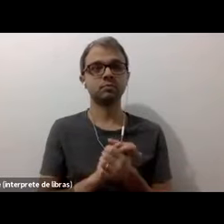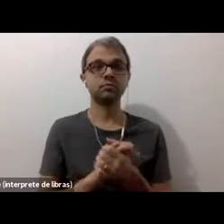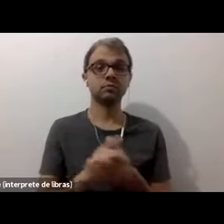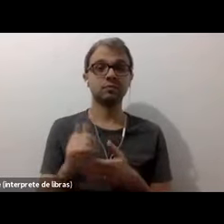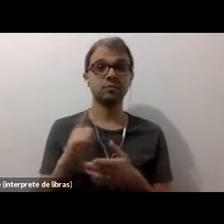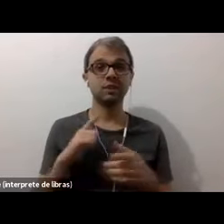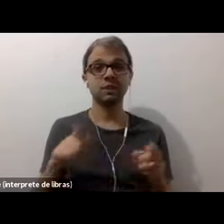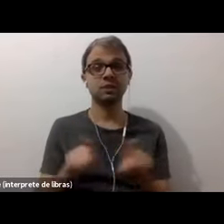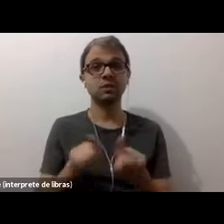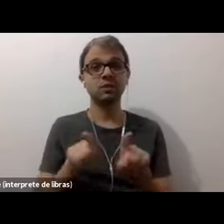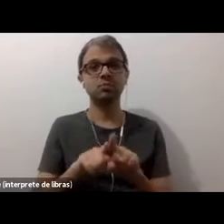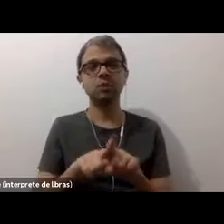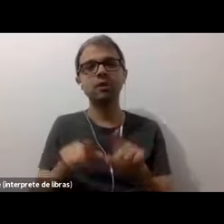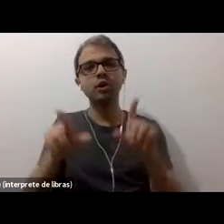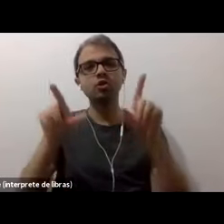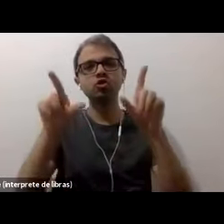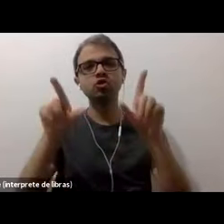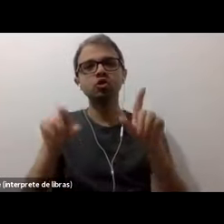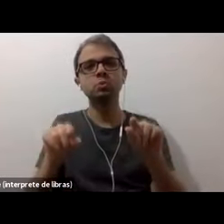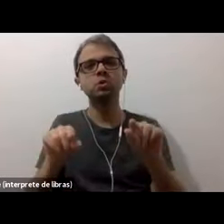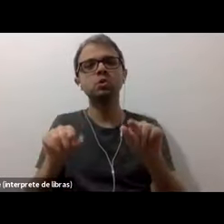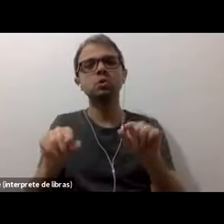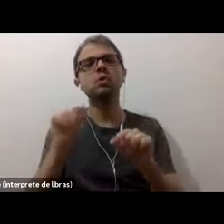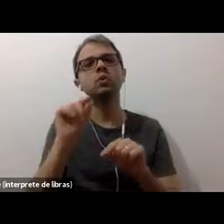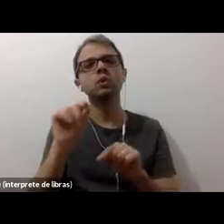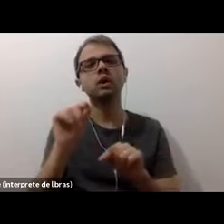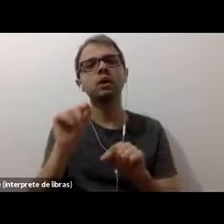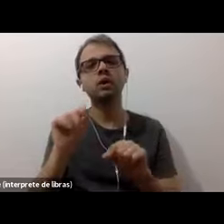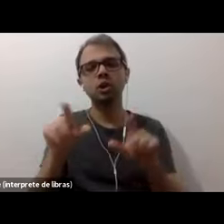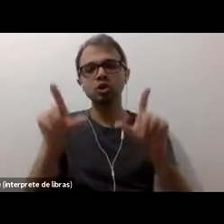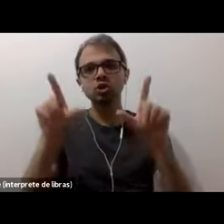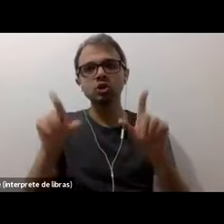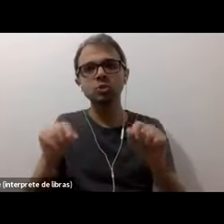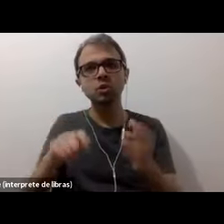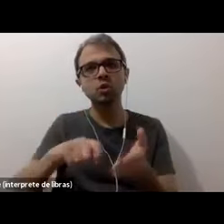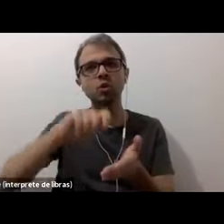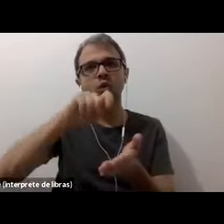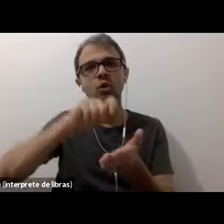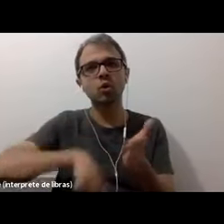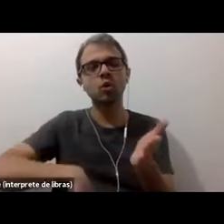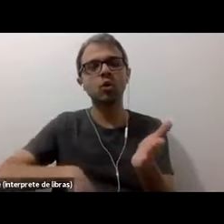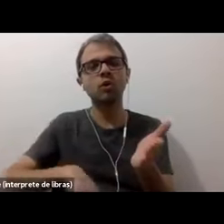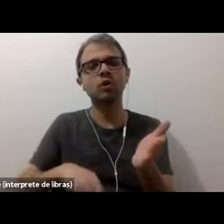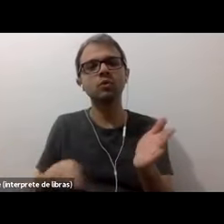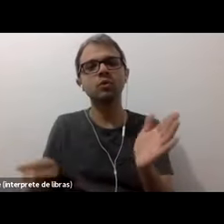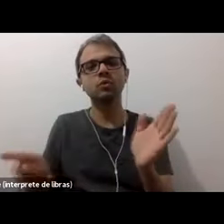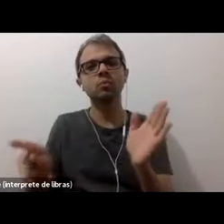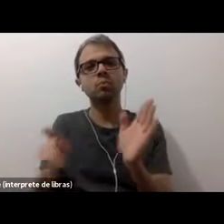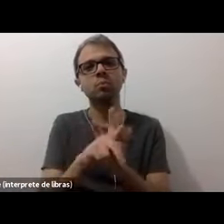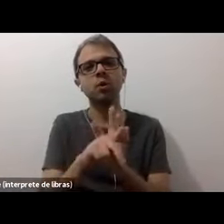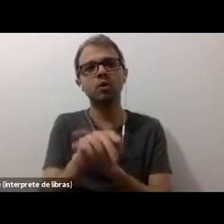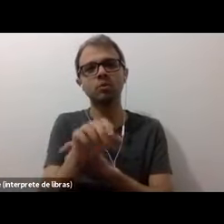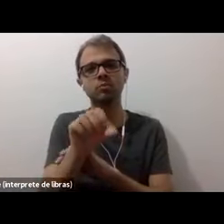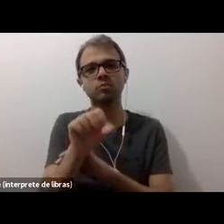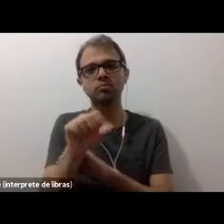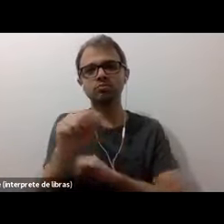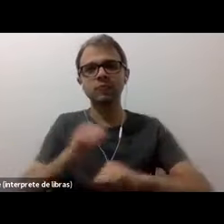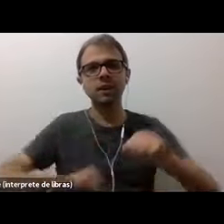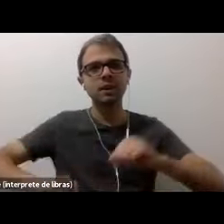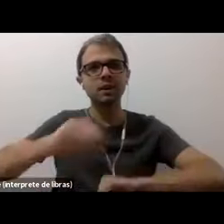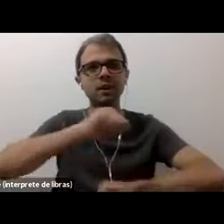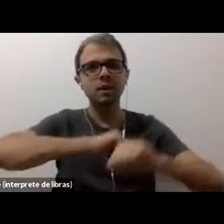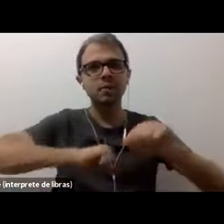diminuição desde o início do ano do contrato de serviços de limpeza e higiene